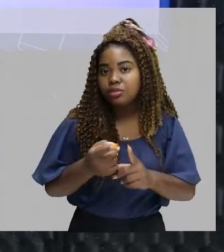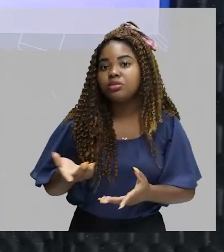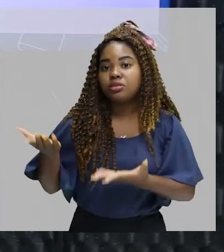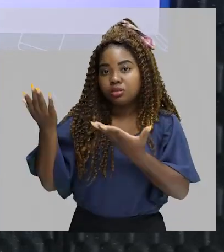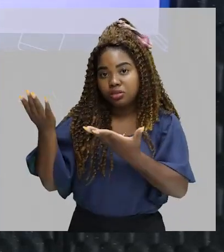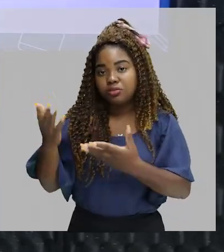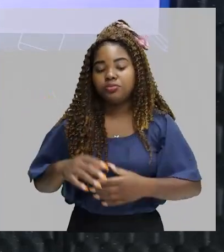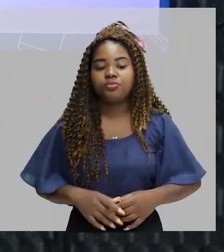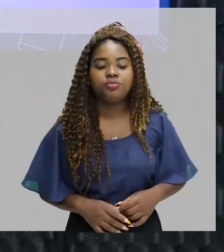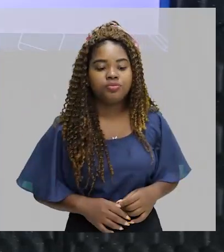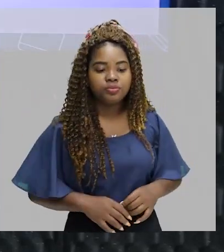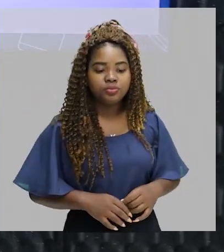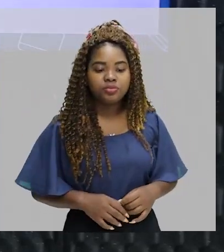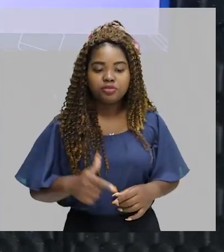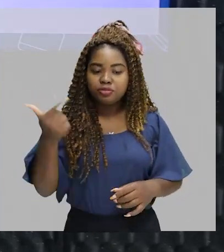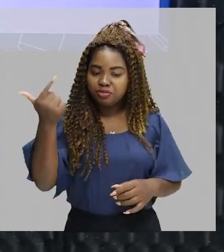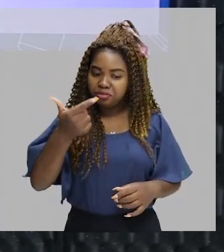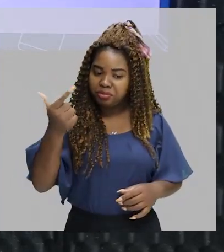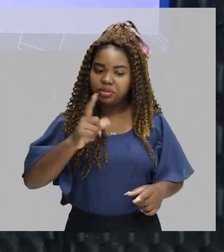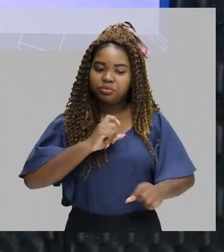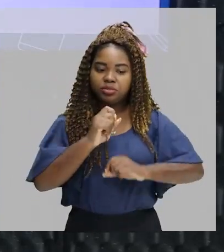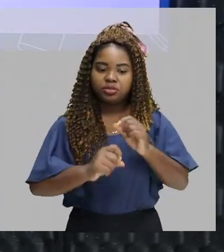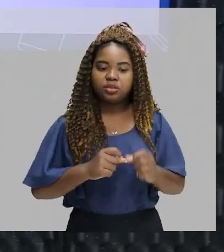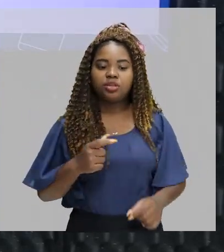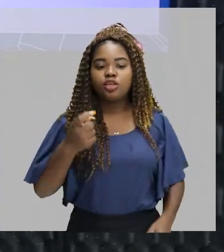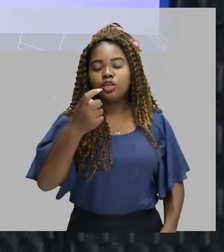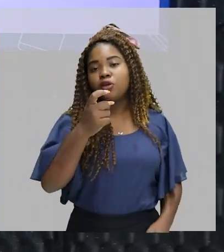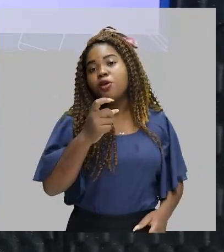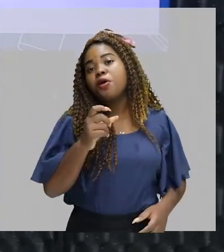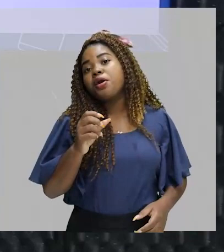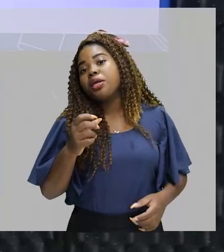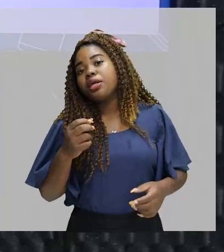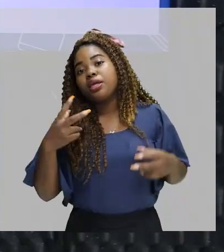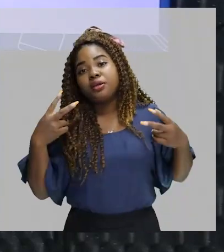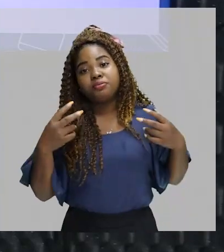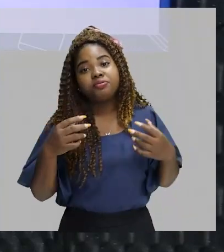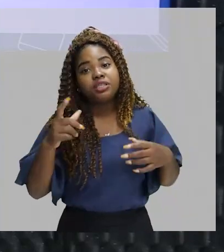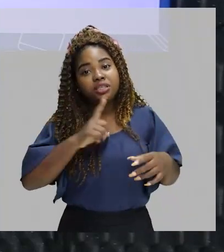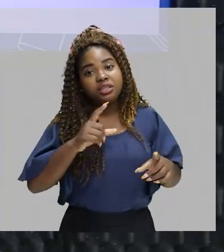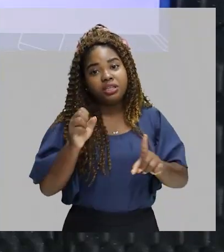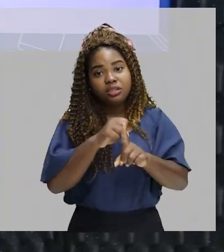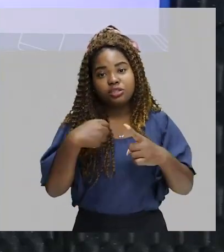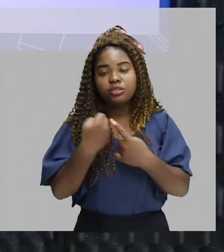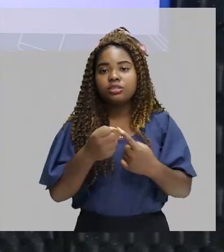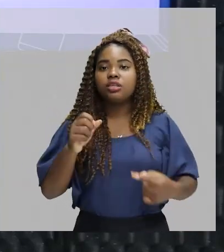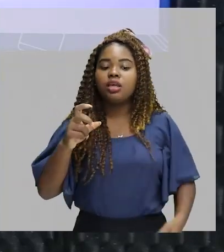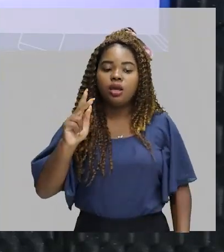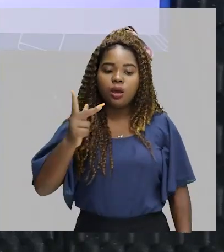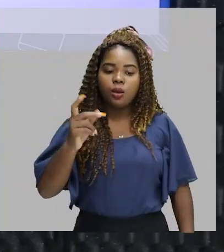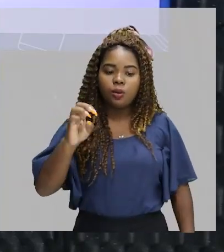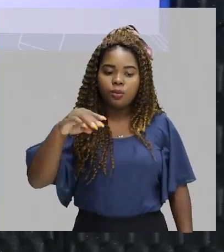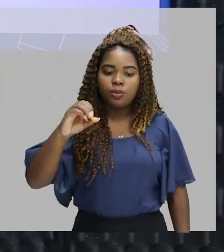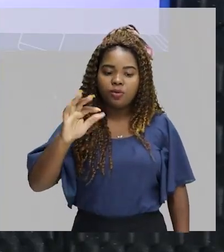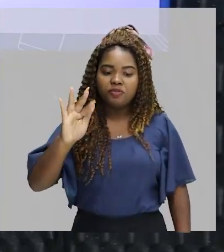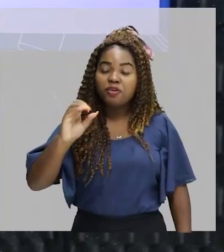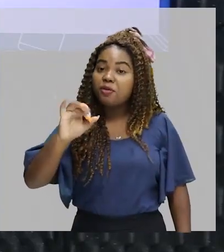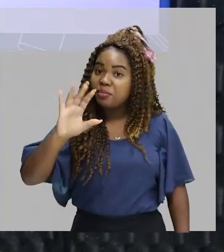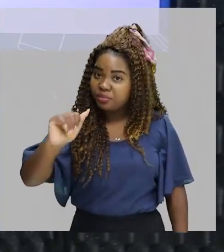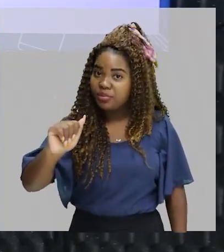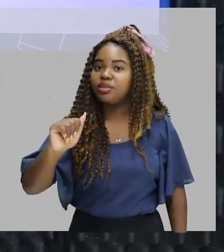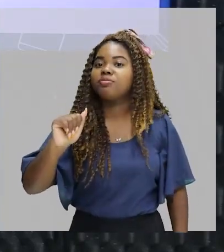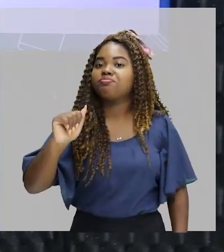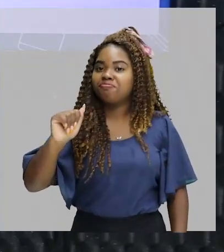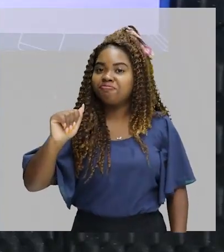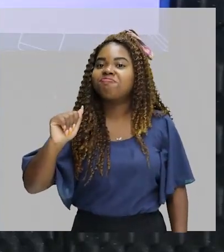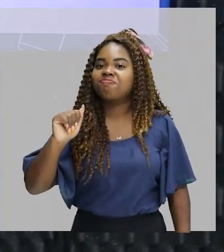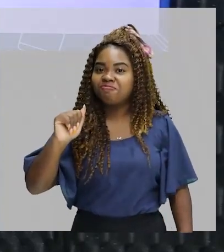que é o machismo. Além do machismo, outro preconceito que é muito comum na sociedade é a homofobia. A